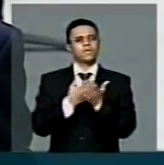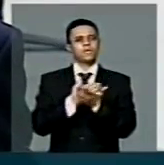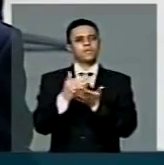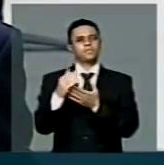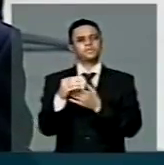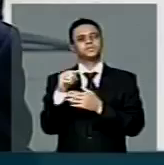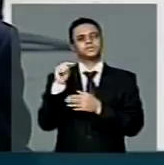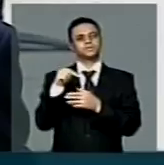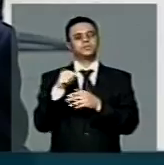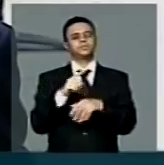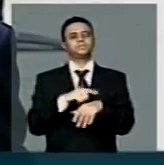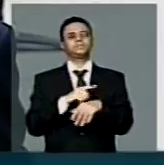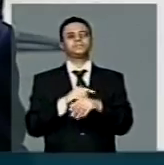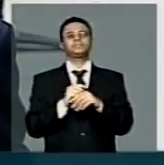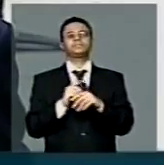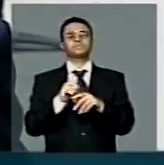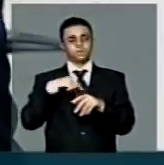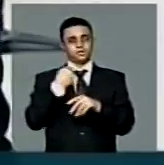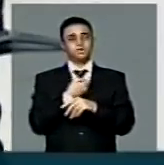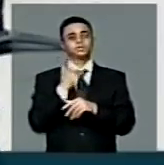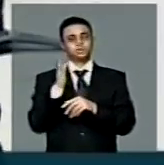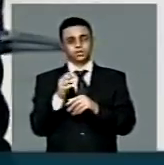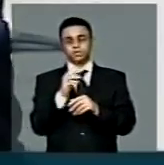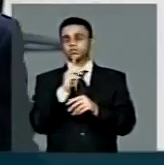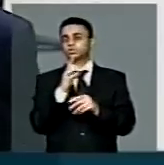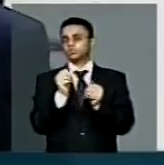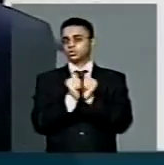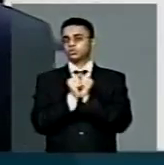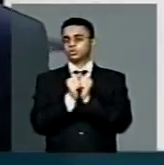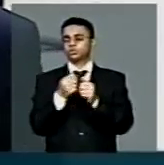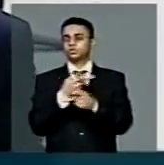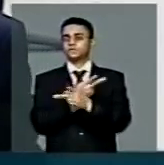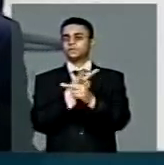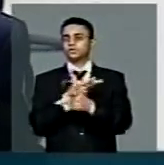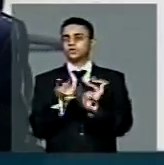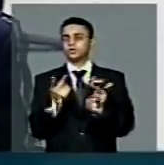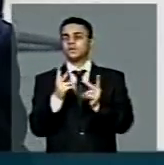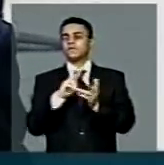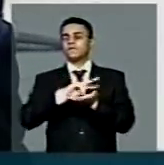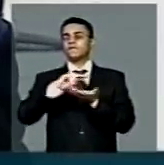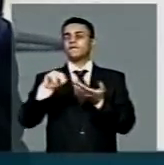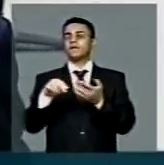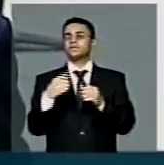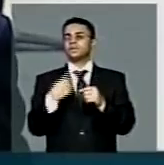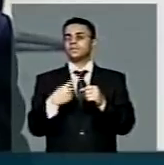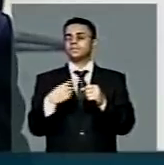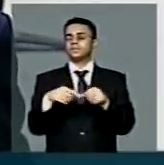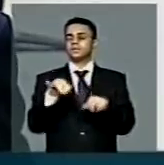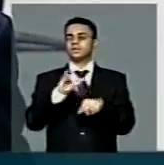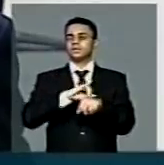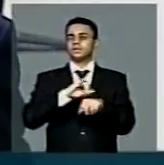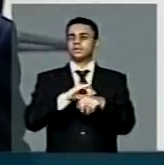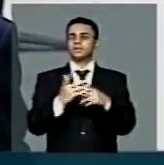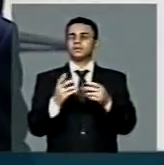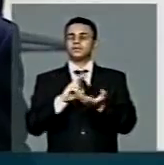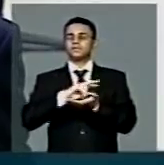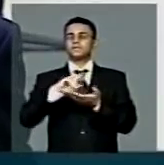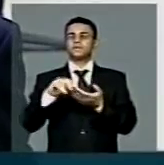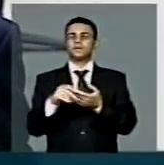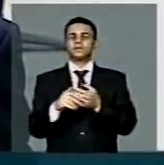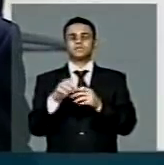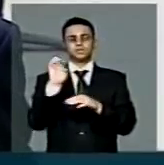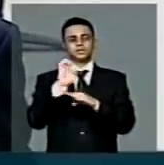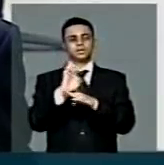juntos em várias capitais, vários estados. Recentemente, Vossa Excelência atendeu o nosso